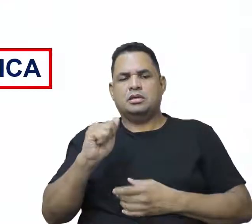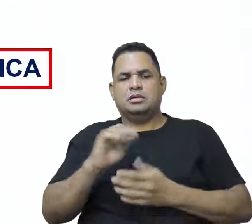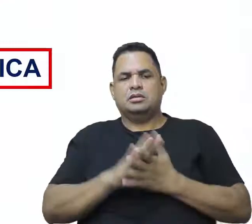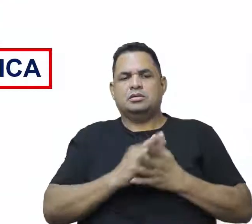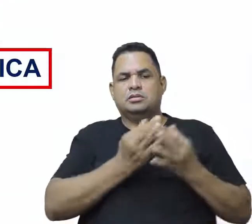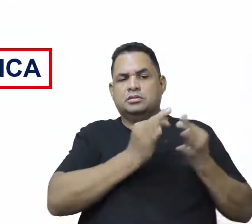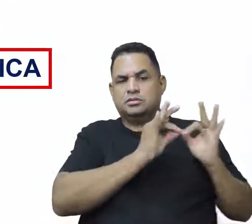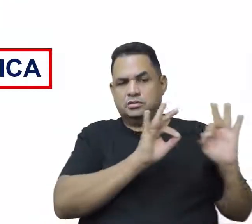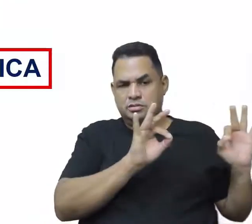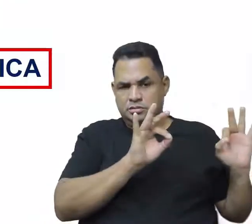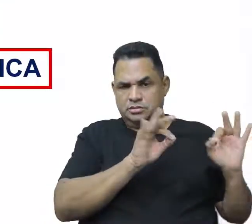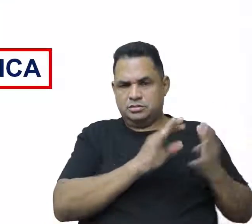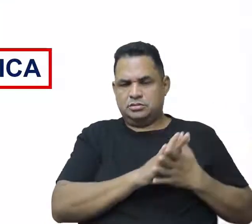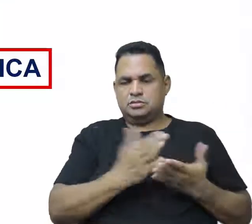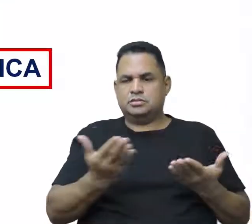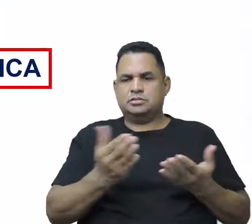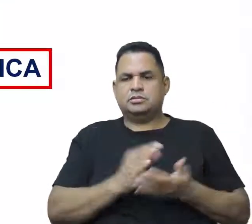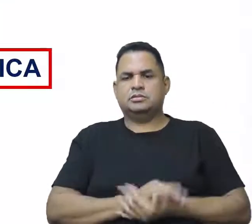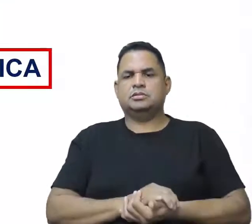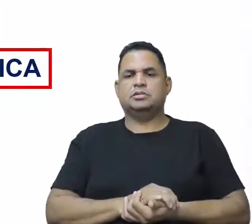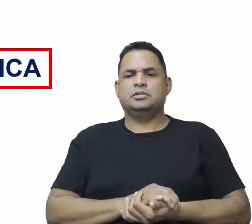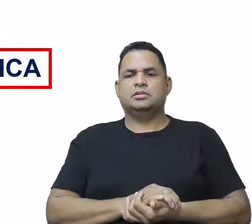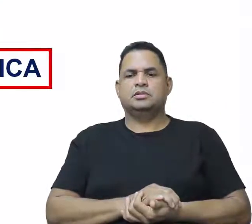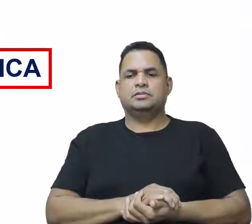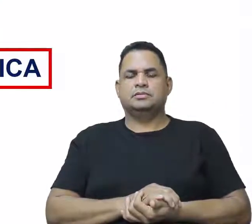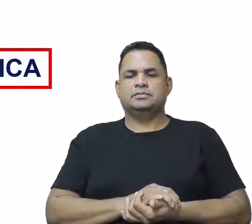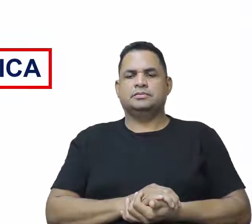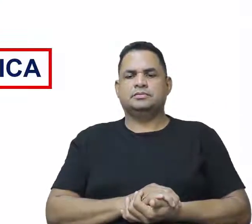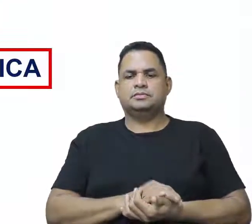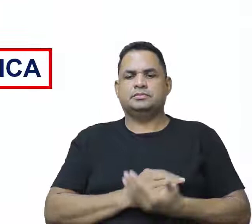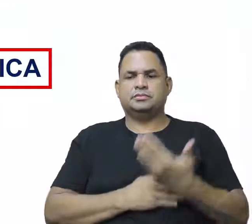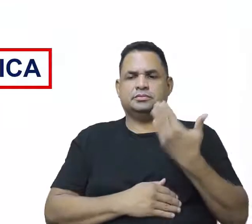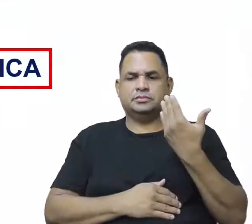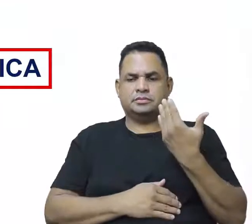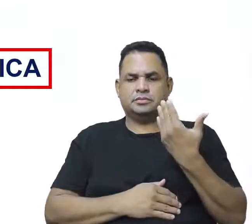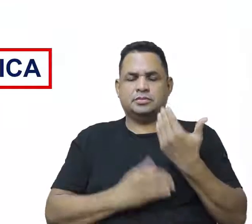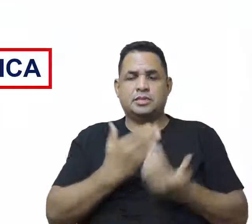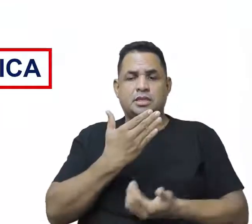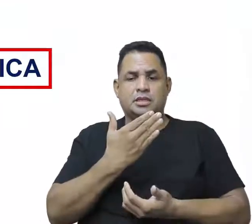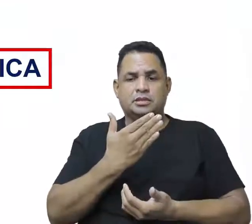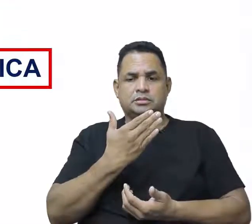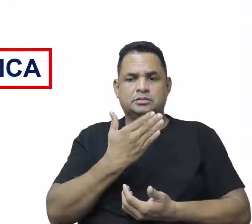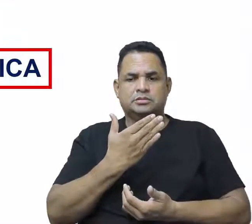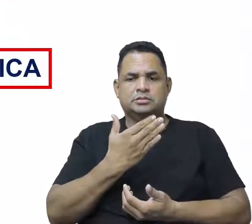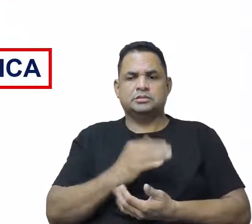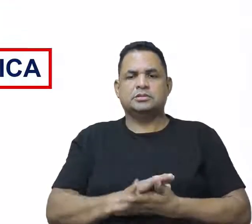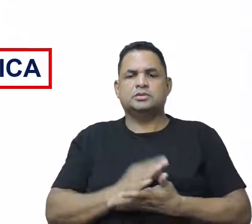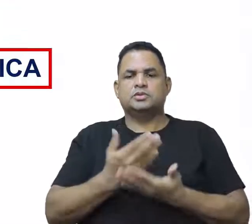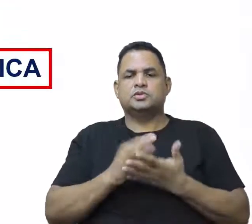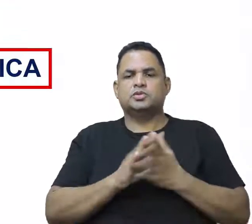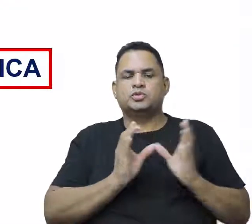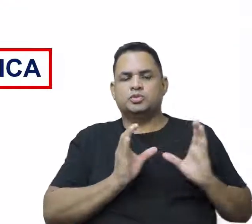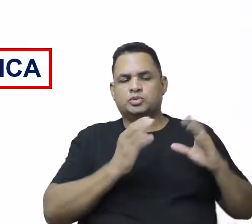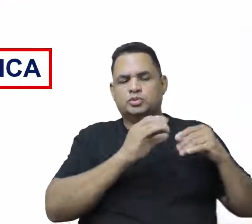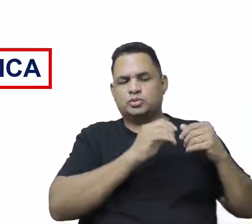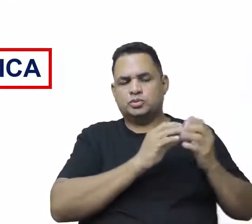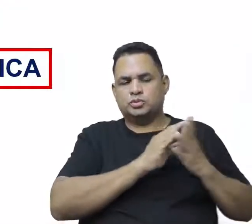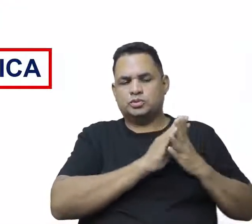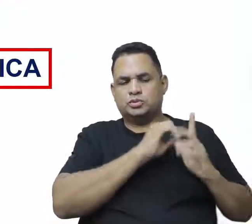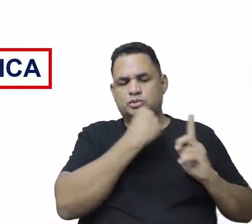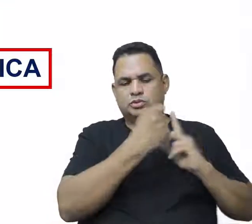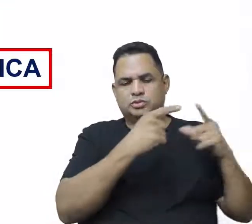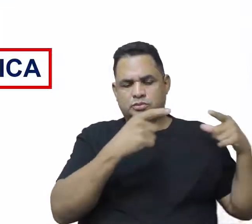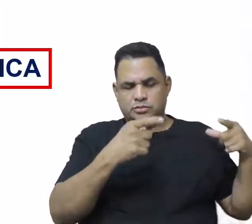simples, mecânica porque faz a mesma função ali, os mesmos papéis sociais, sociedades pequenas, simples, e a